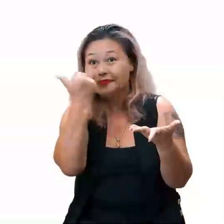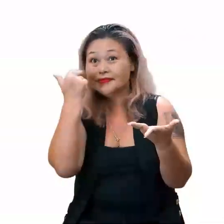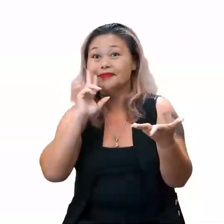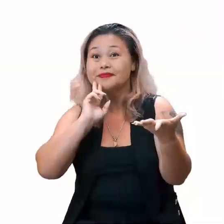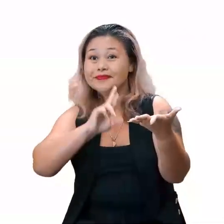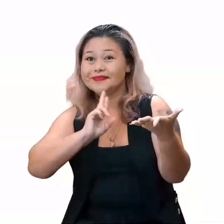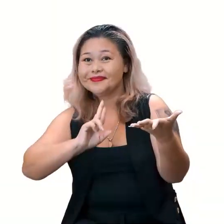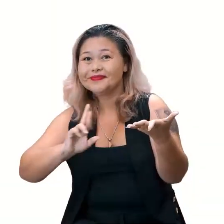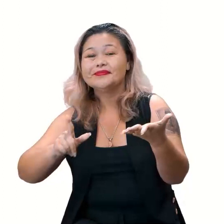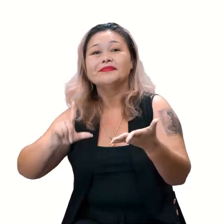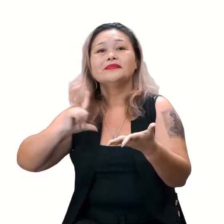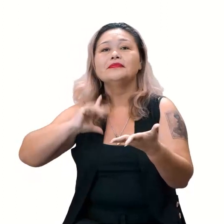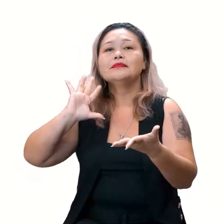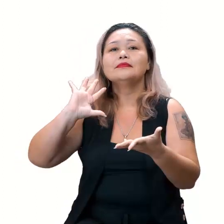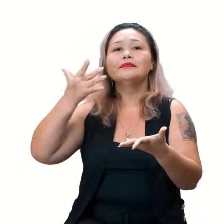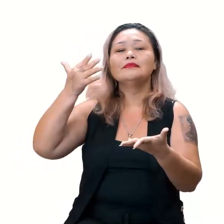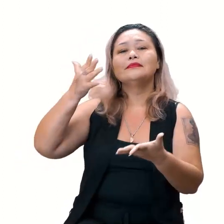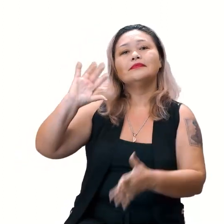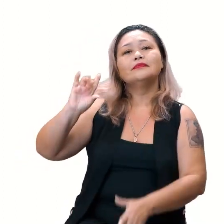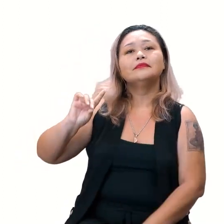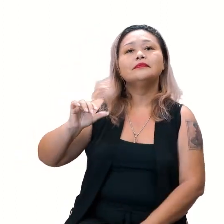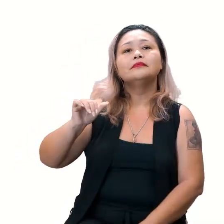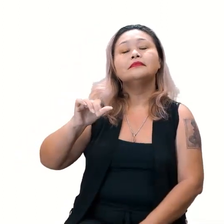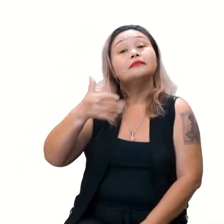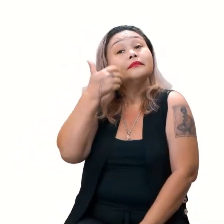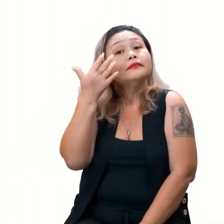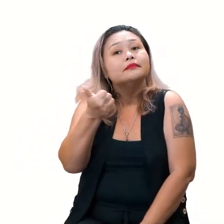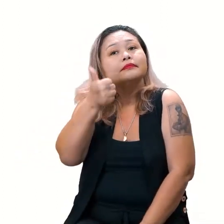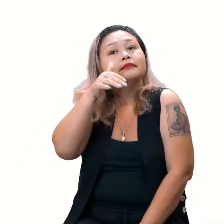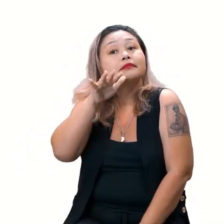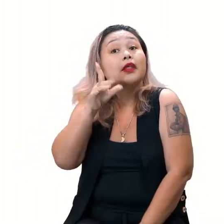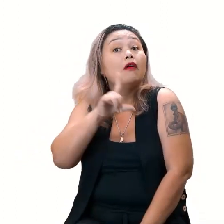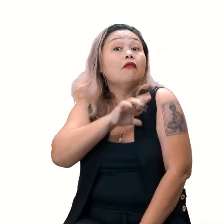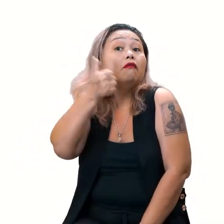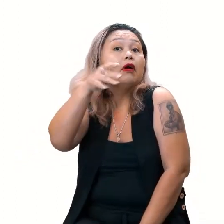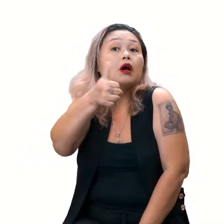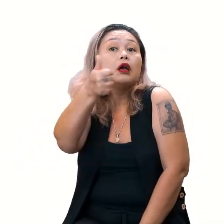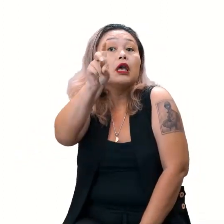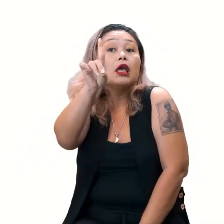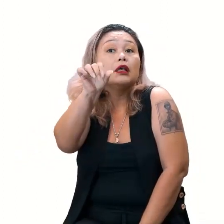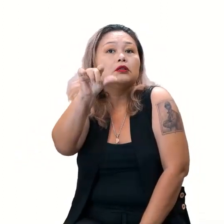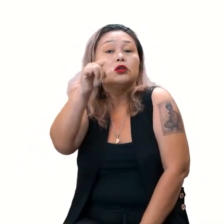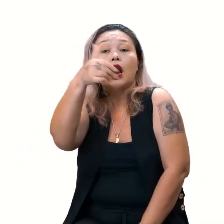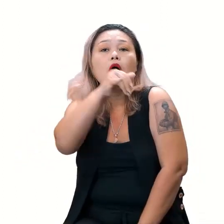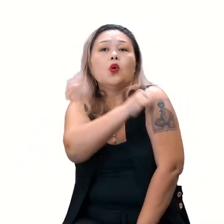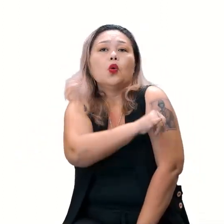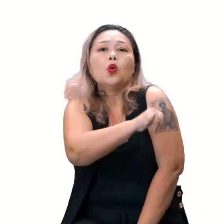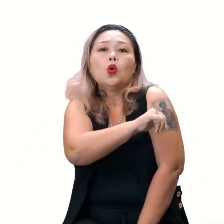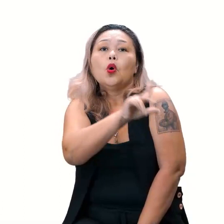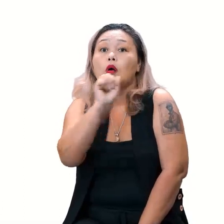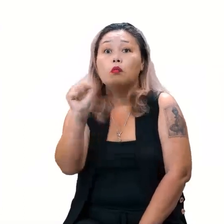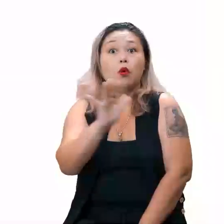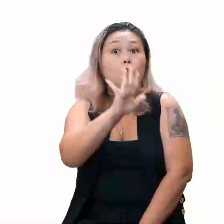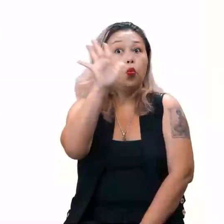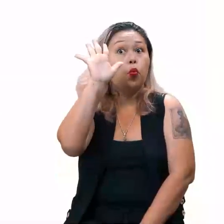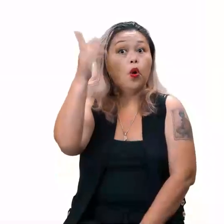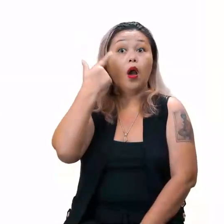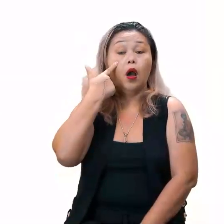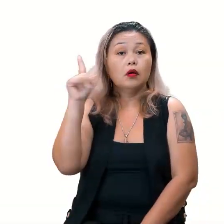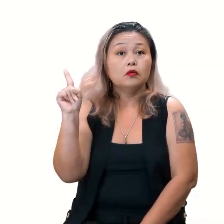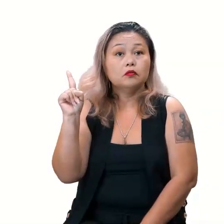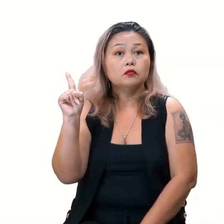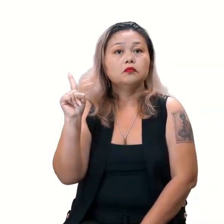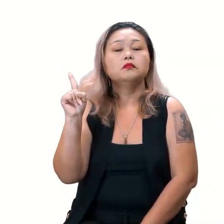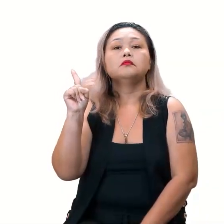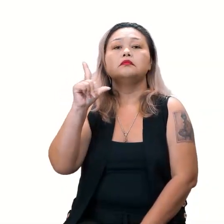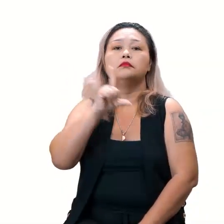lá, resolvendo... Bom, passar 15 dias no Rio de Janeiro pode custar caro. Vamos ver? Então nós